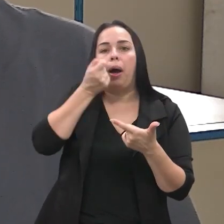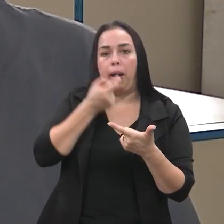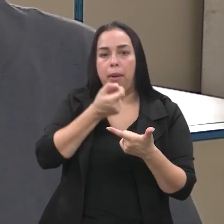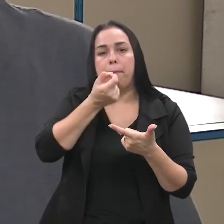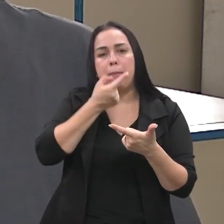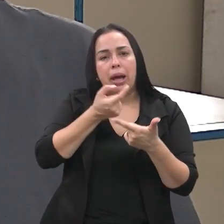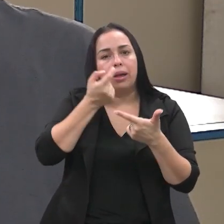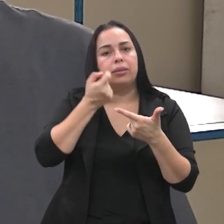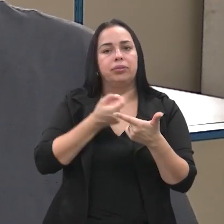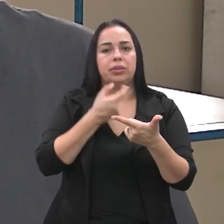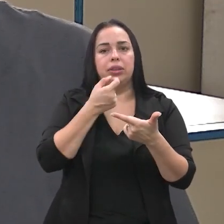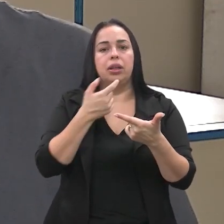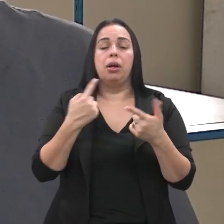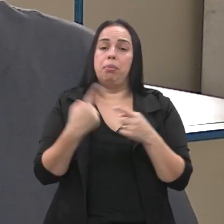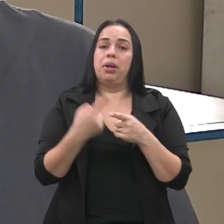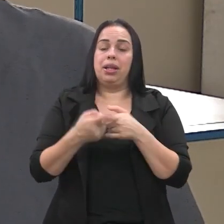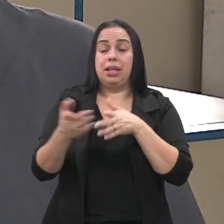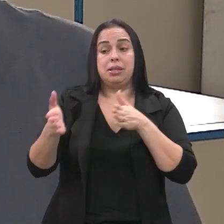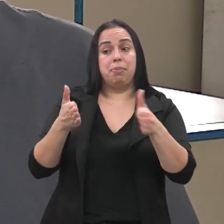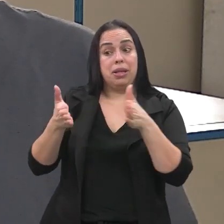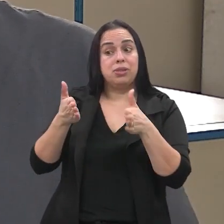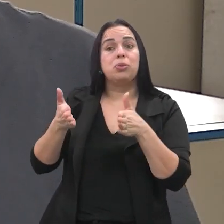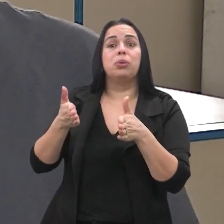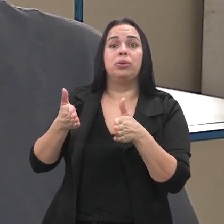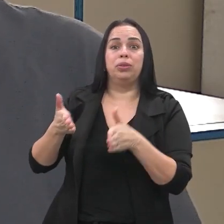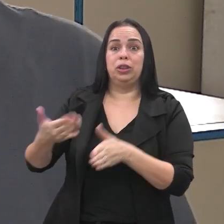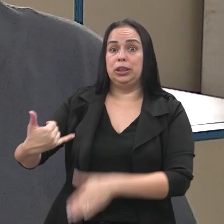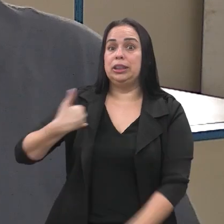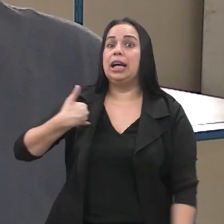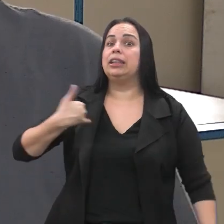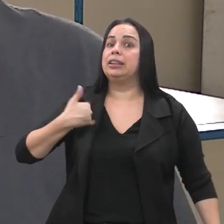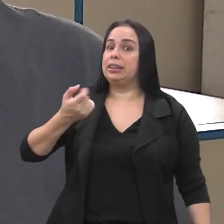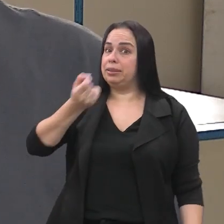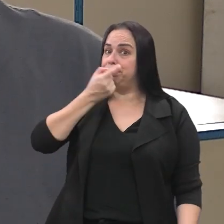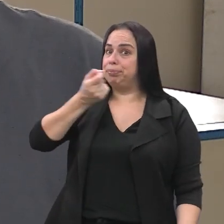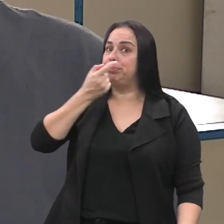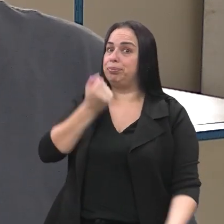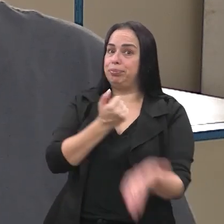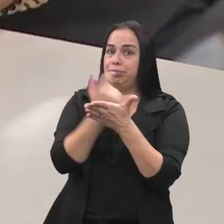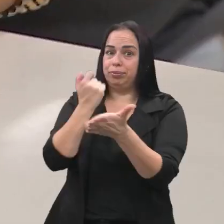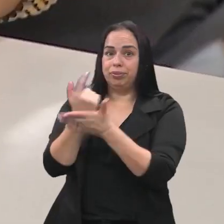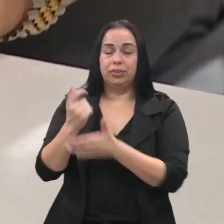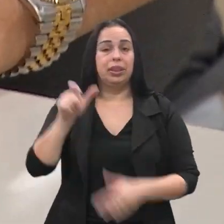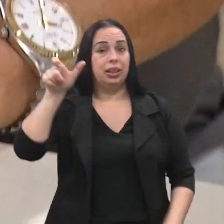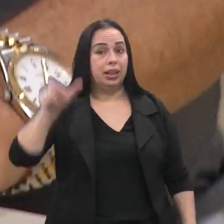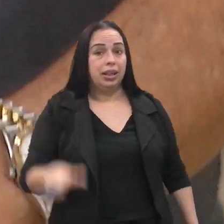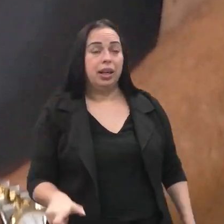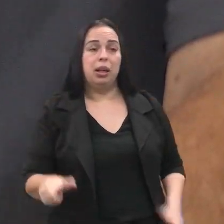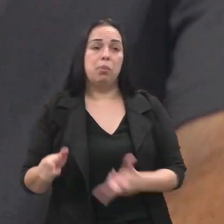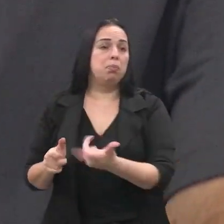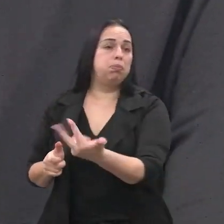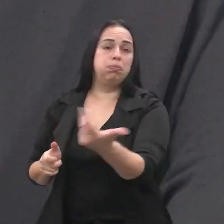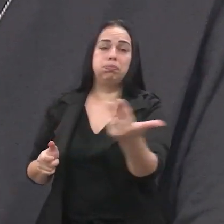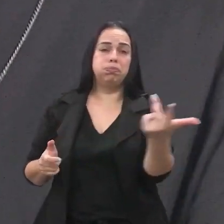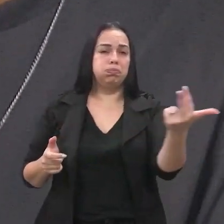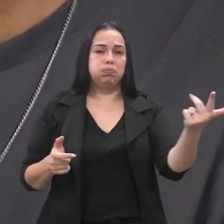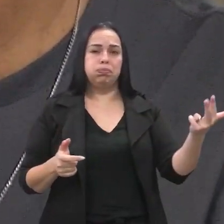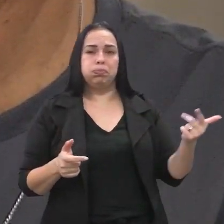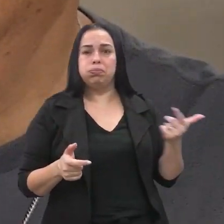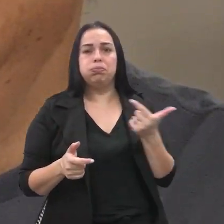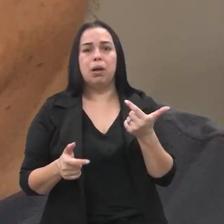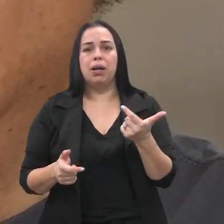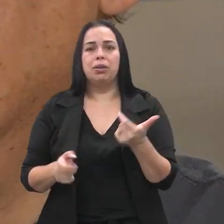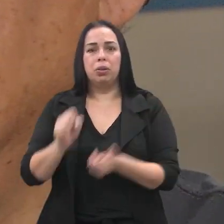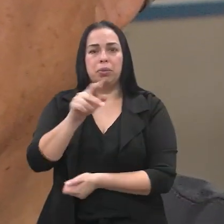básica, medicamento, né, que nessa fase você costuma gastar muito com medicamento, né? A realidade de Alexandre é comum